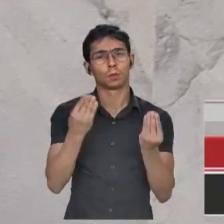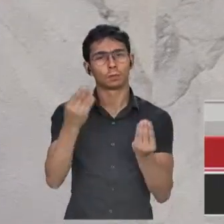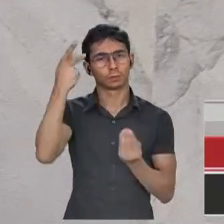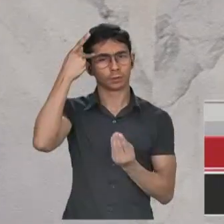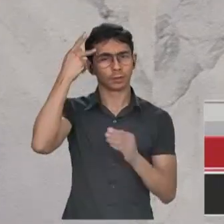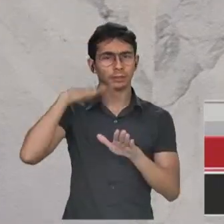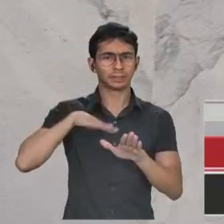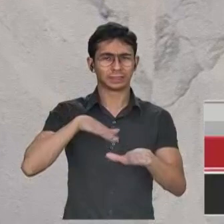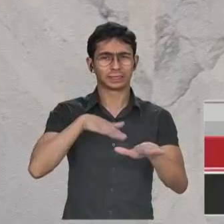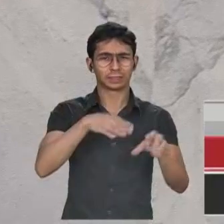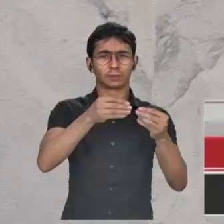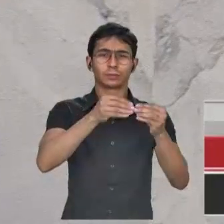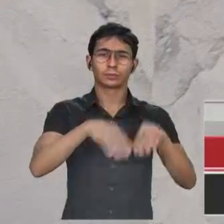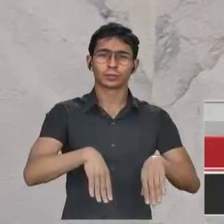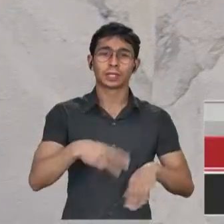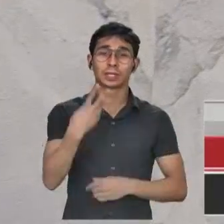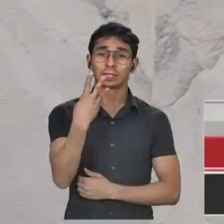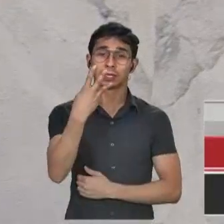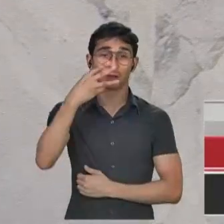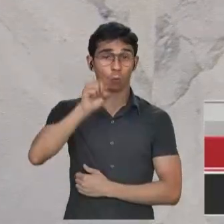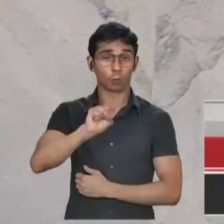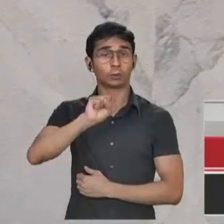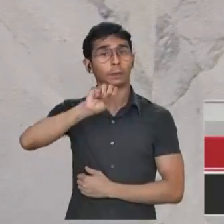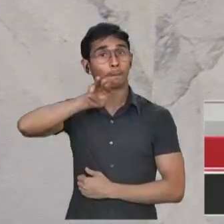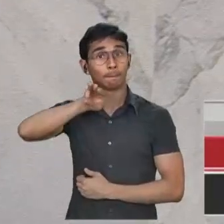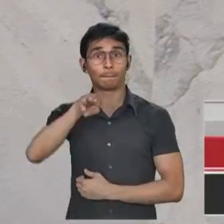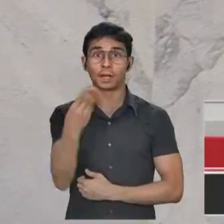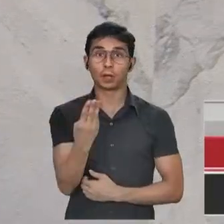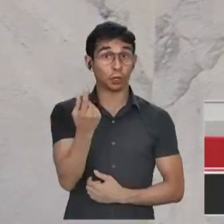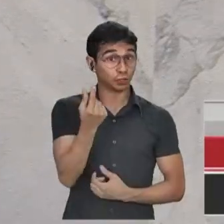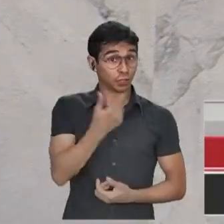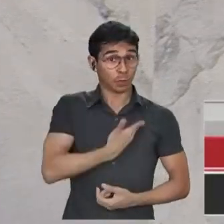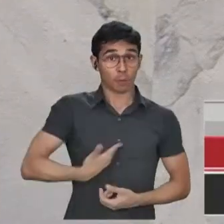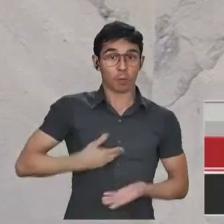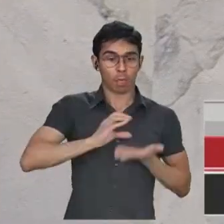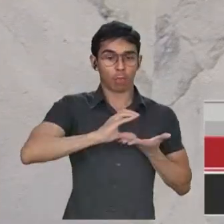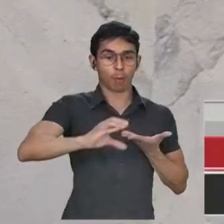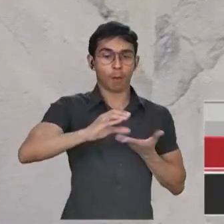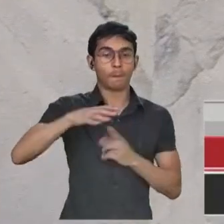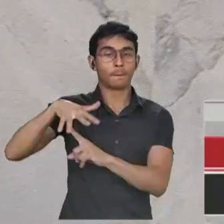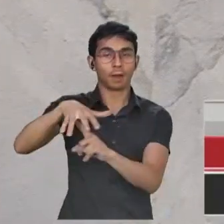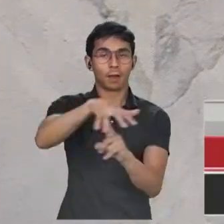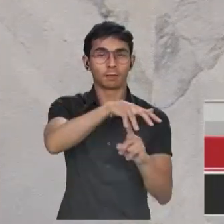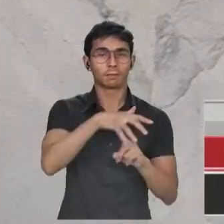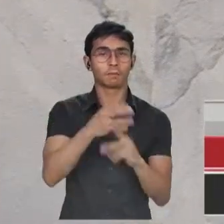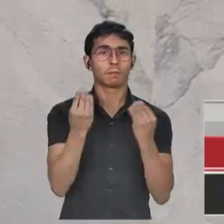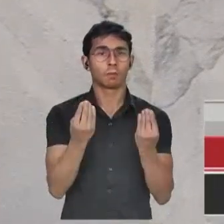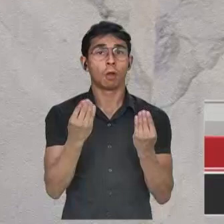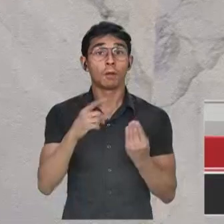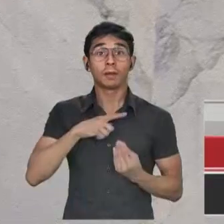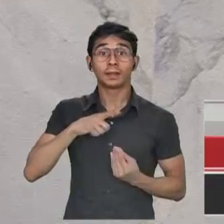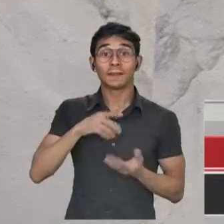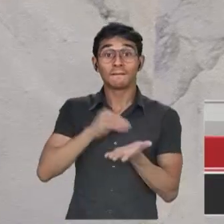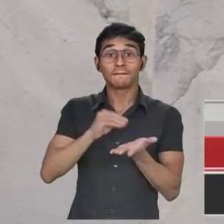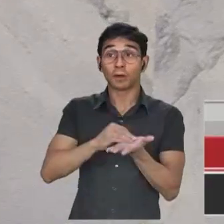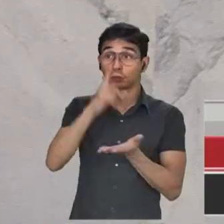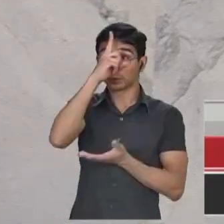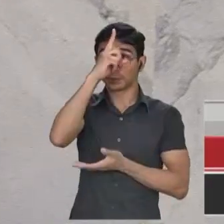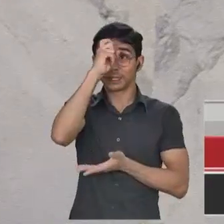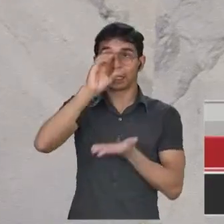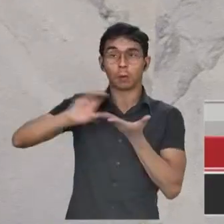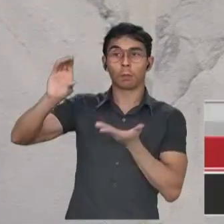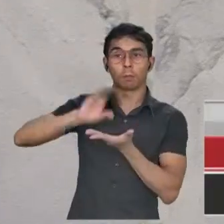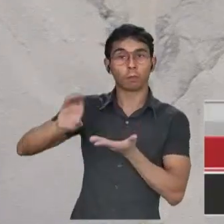paulo gastaram us 38 milhões do dinheiro público num parque enquanto nós temos hospitais situações precárias